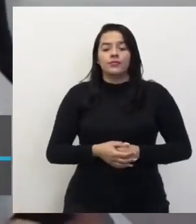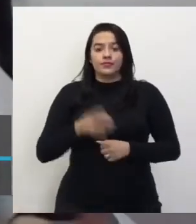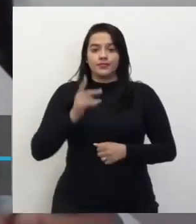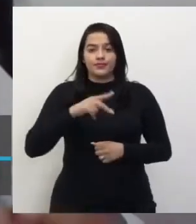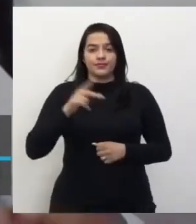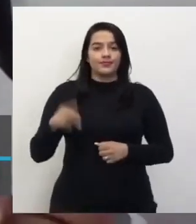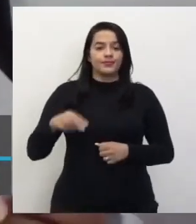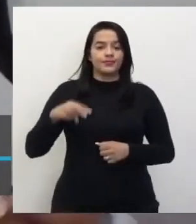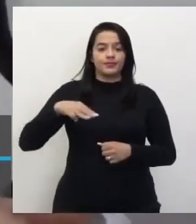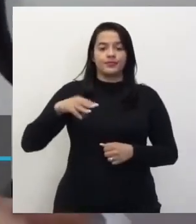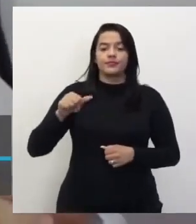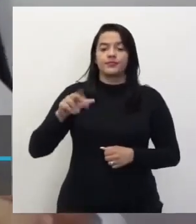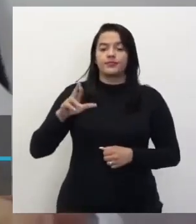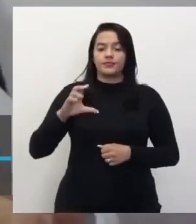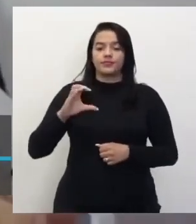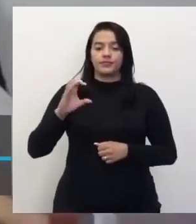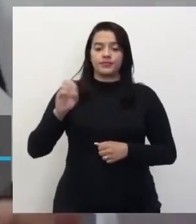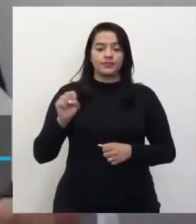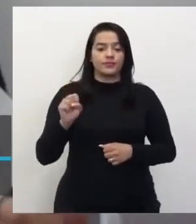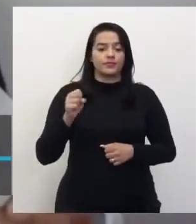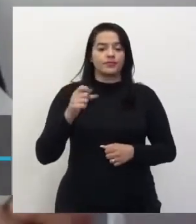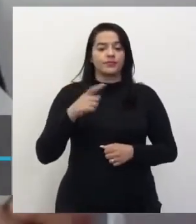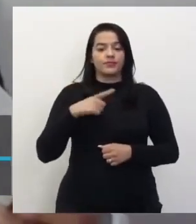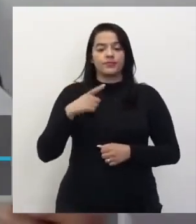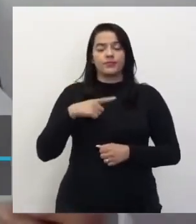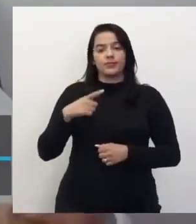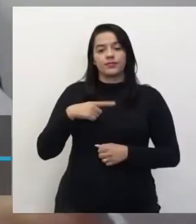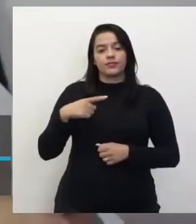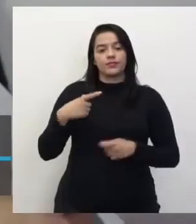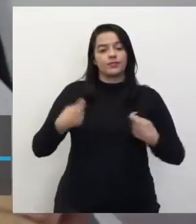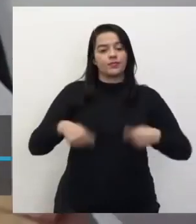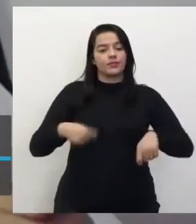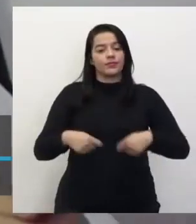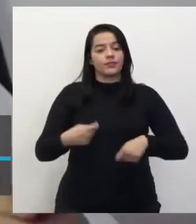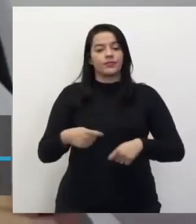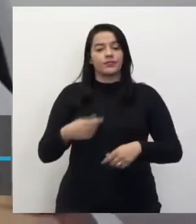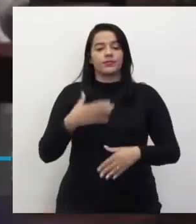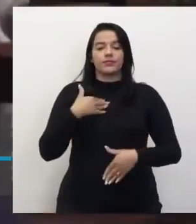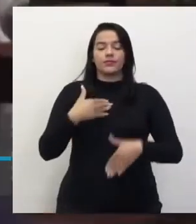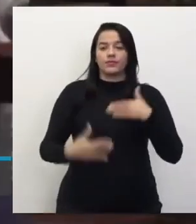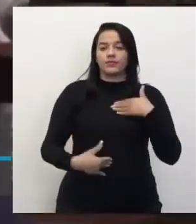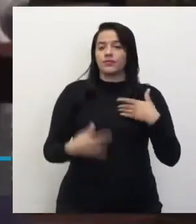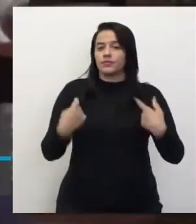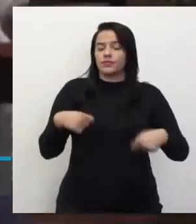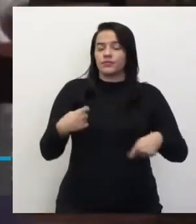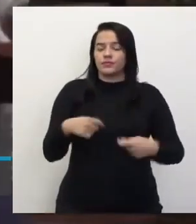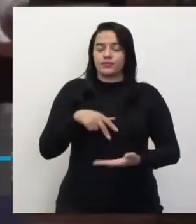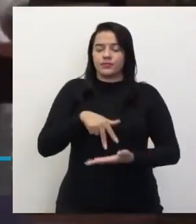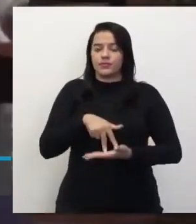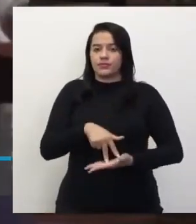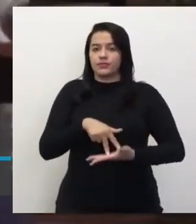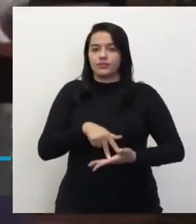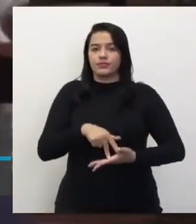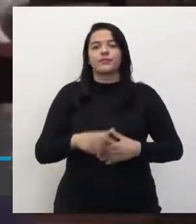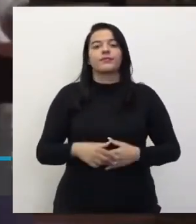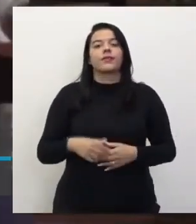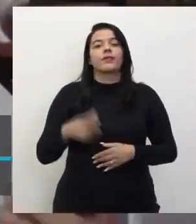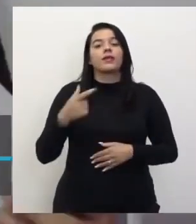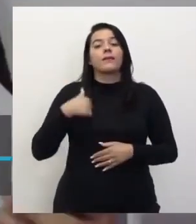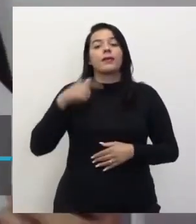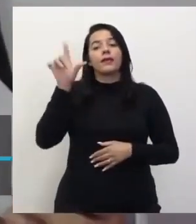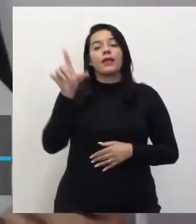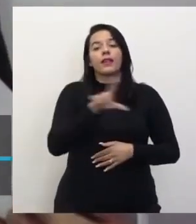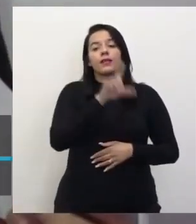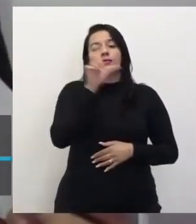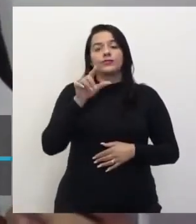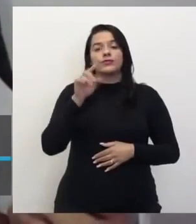falou assim, meio que sustentar alguma coisa assim. Legal, né? E aqui tem a galera da Leste 4 aqui